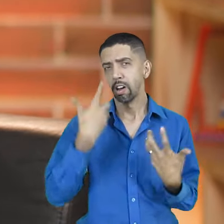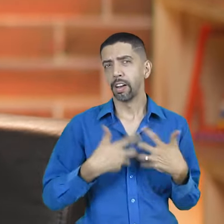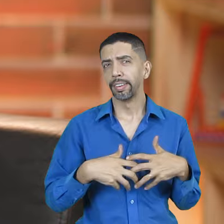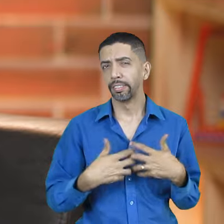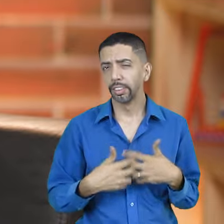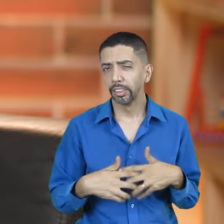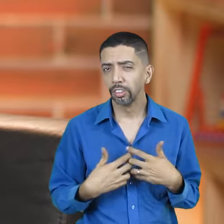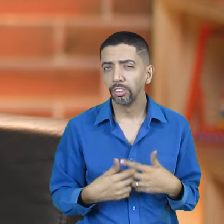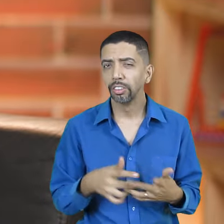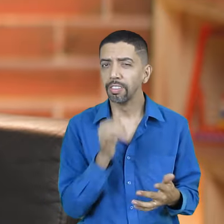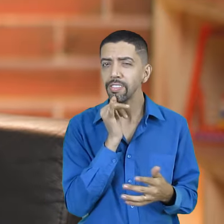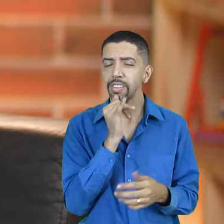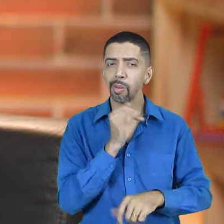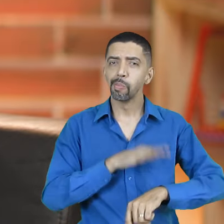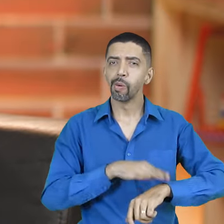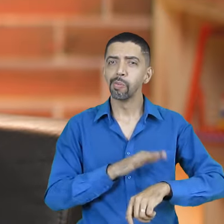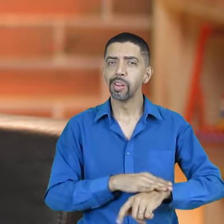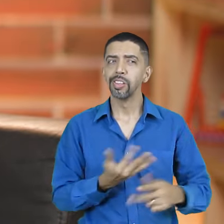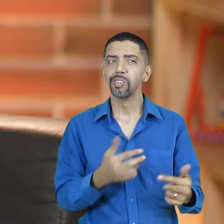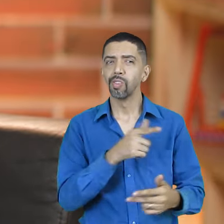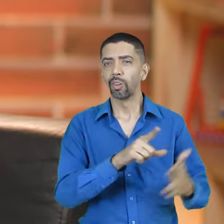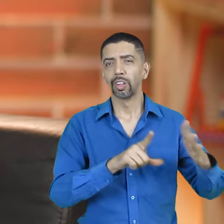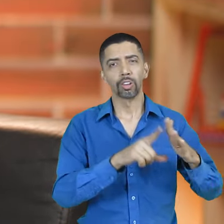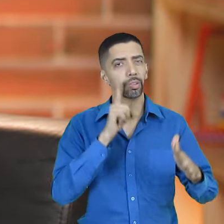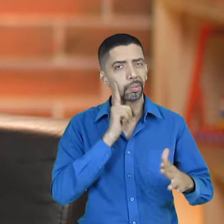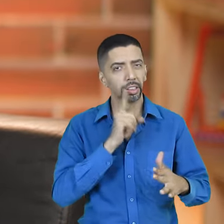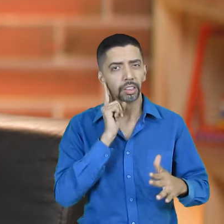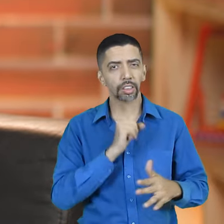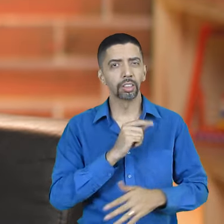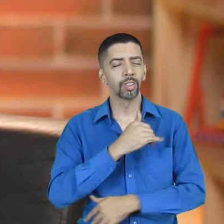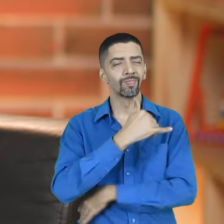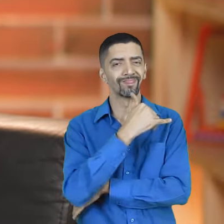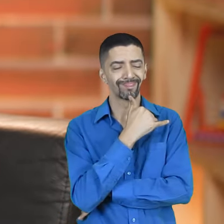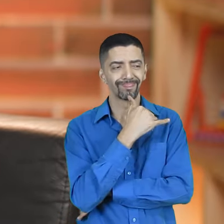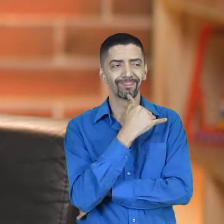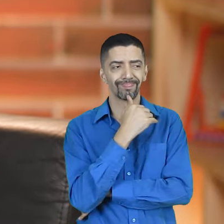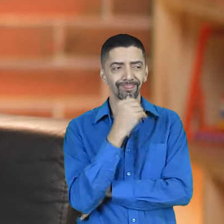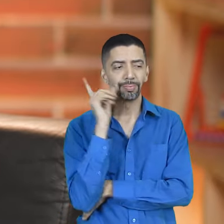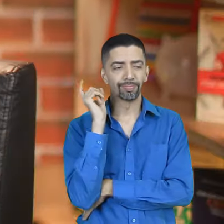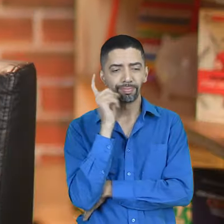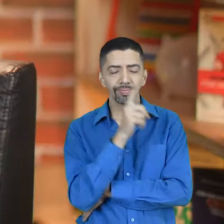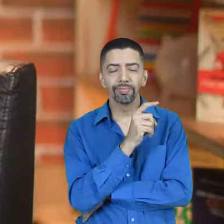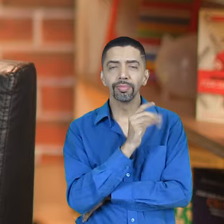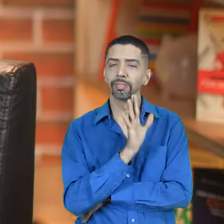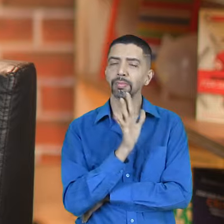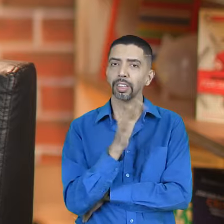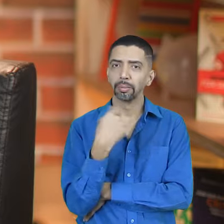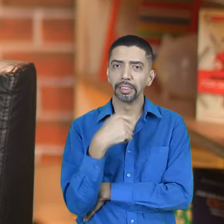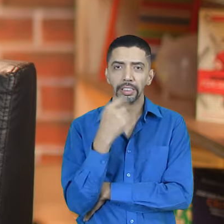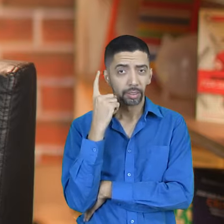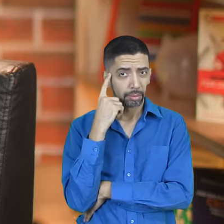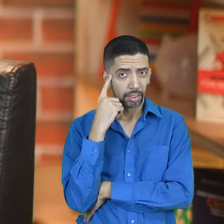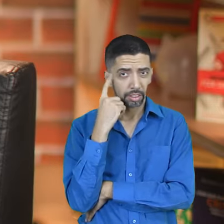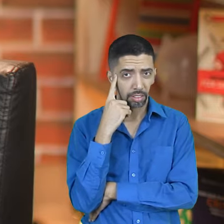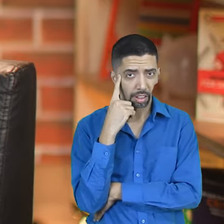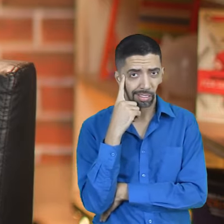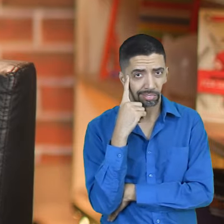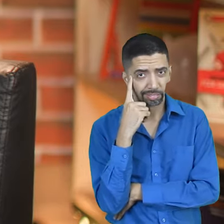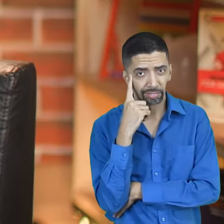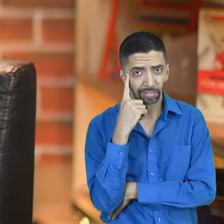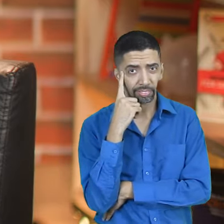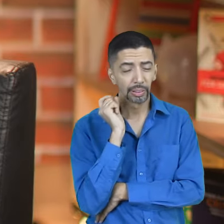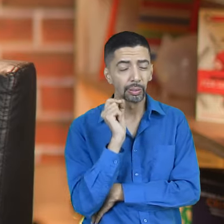momentos como esse da loja americana, que a gente não deseja para ninguém, é muito triste mesmo, mas a gente precisa ter